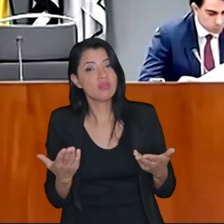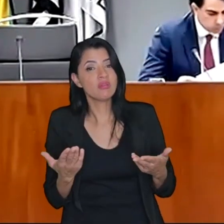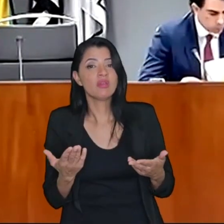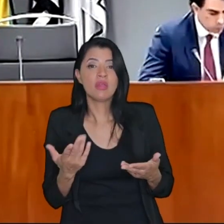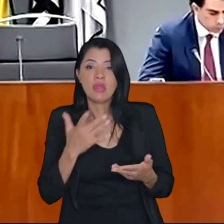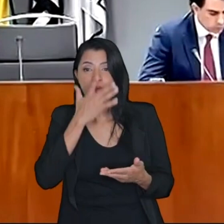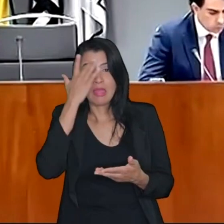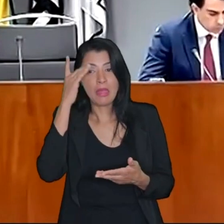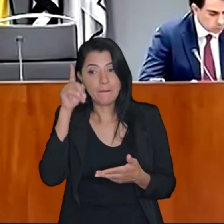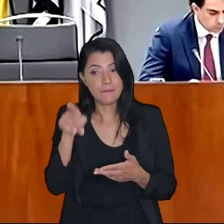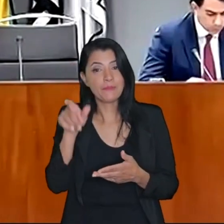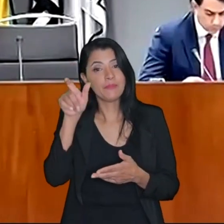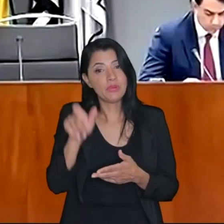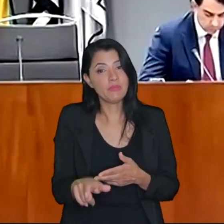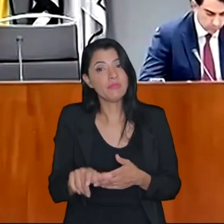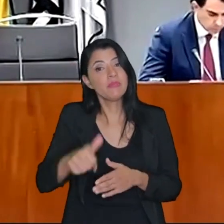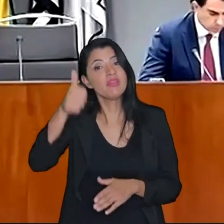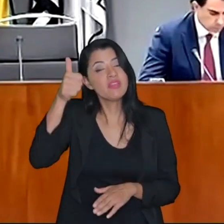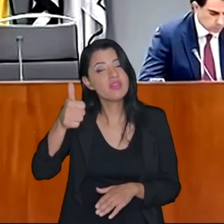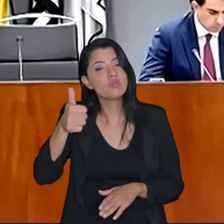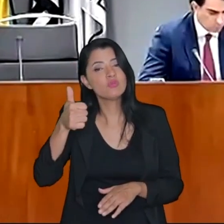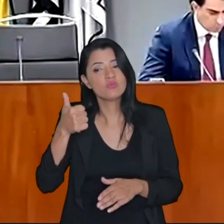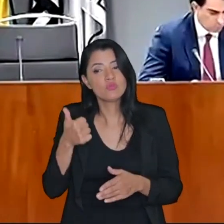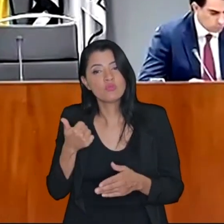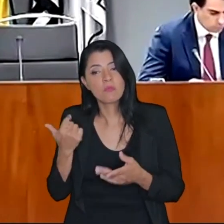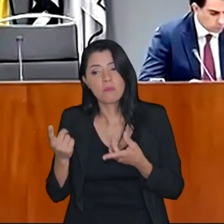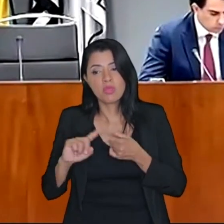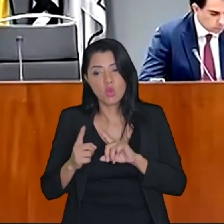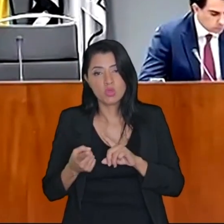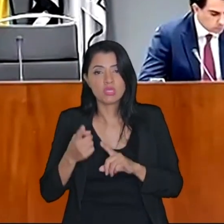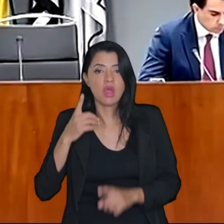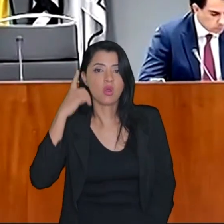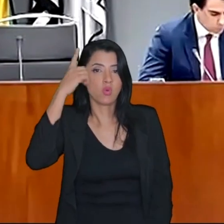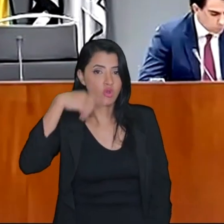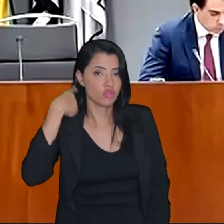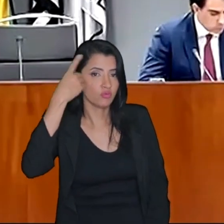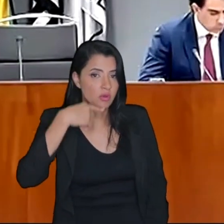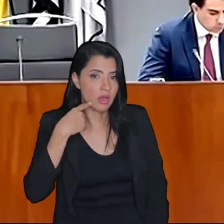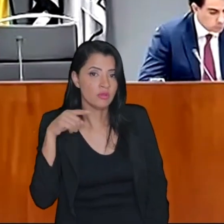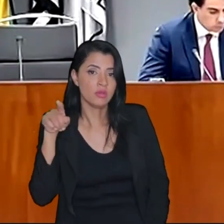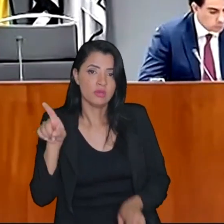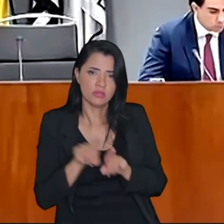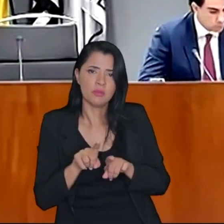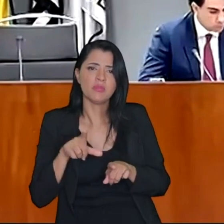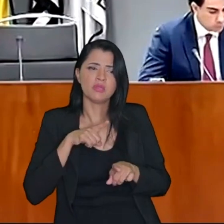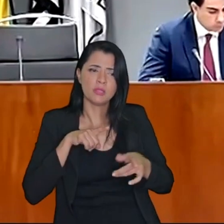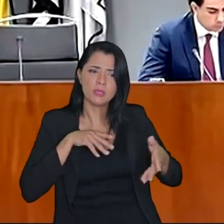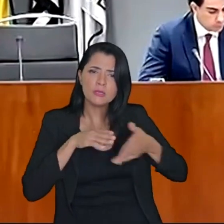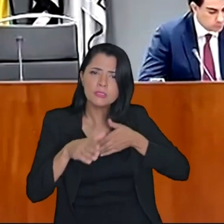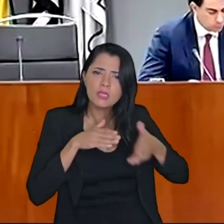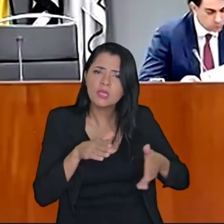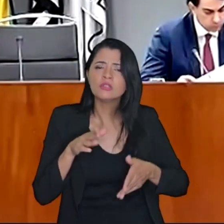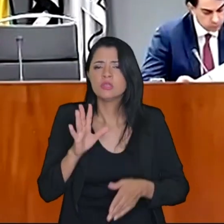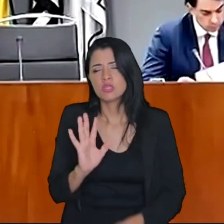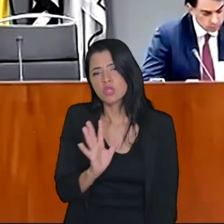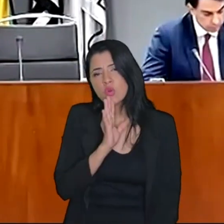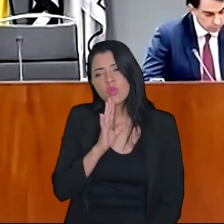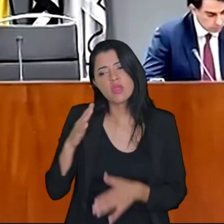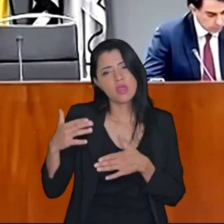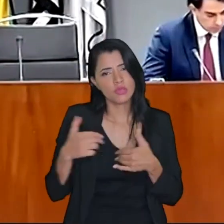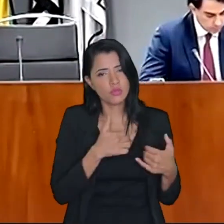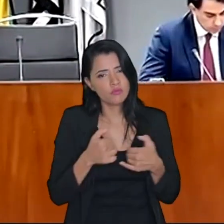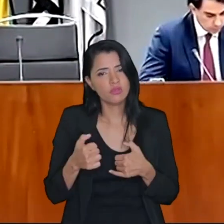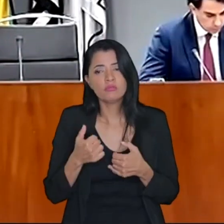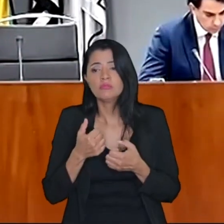o celebrante deve, em primeiro lugar, tratar com o advogado, que também tem acesso a essas colaborações, também conhece o conflito,